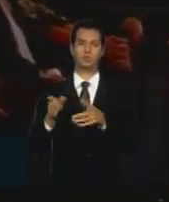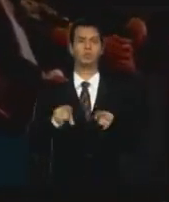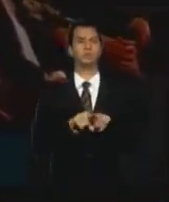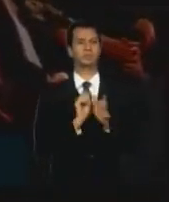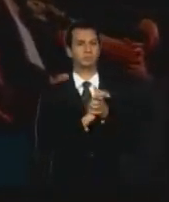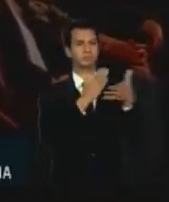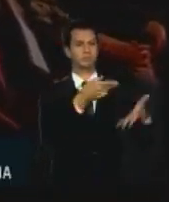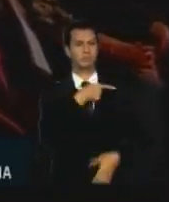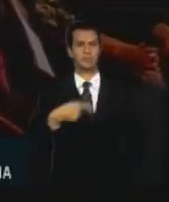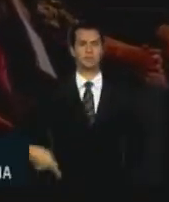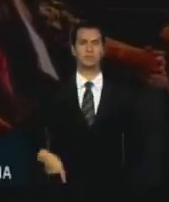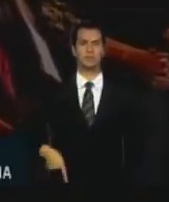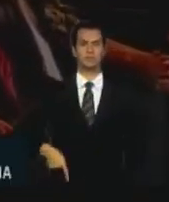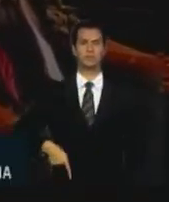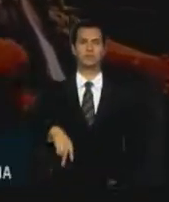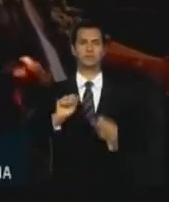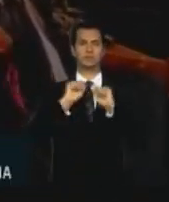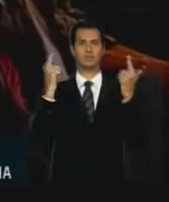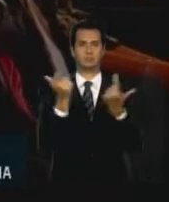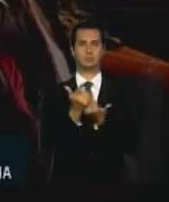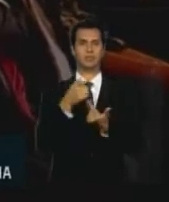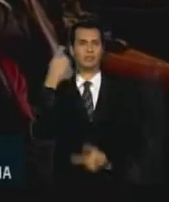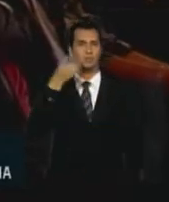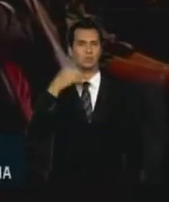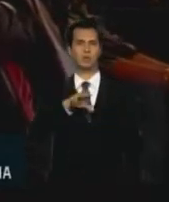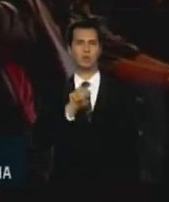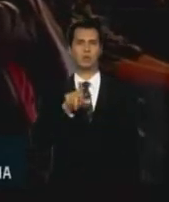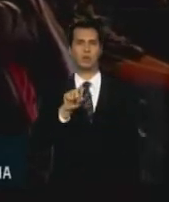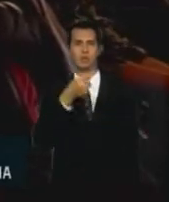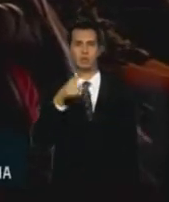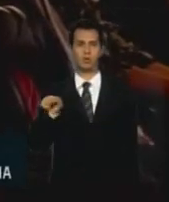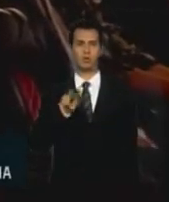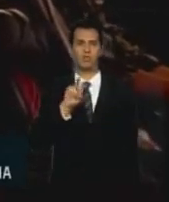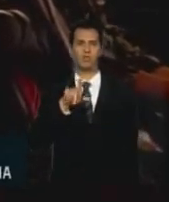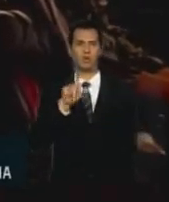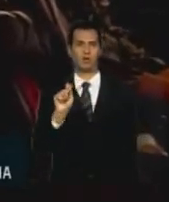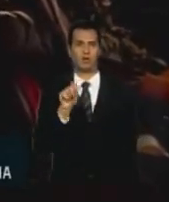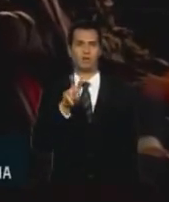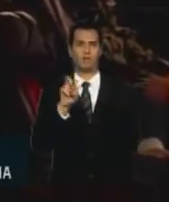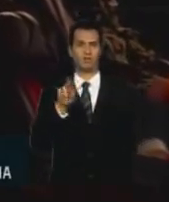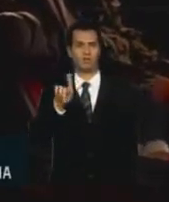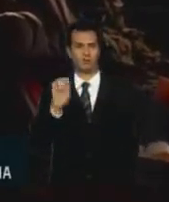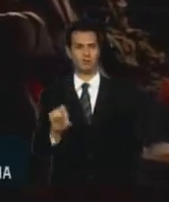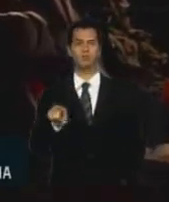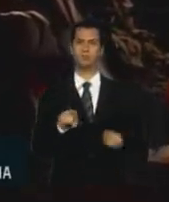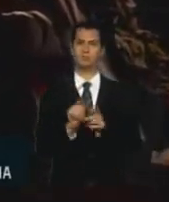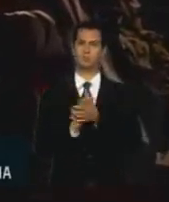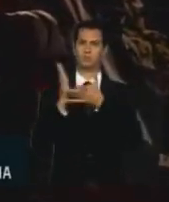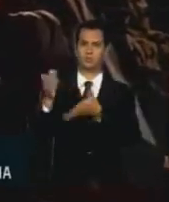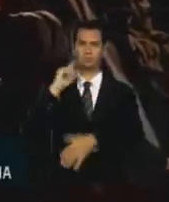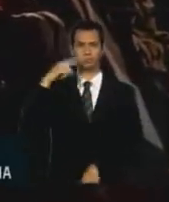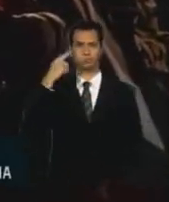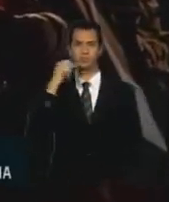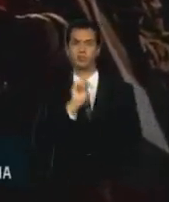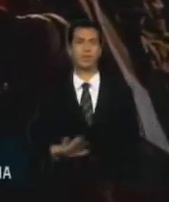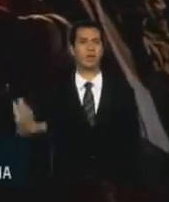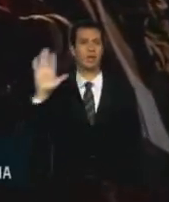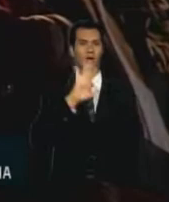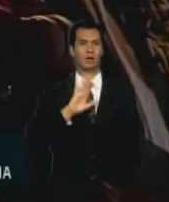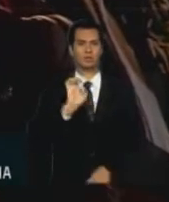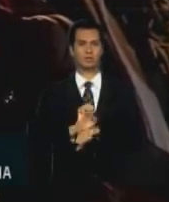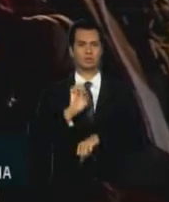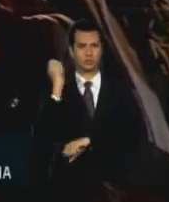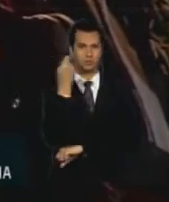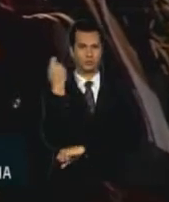Assembleia Legislativa do Estado, deputado Adão Vila Verde, senhor procurador-geral de Justiça do Estado, doutor Eduardo da Lima